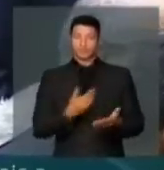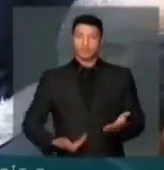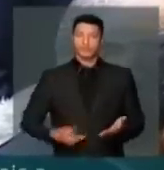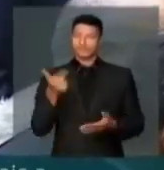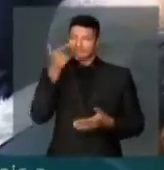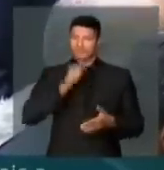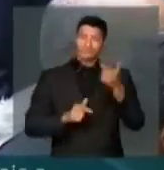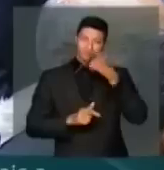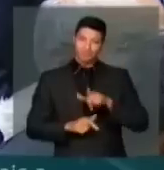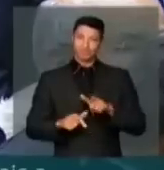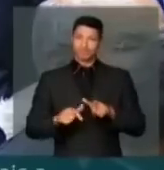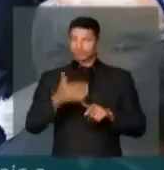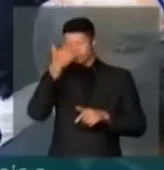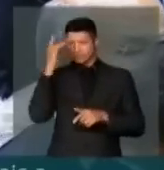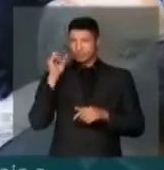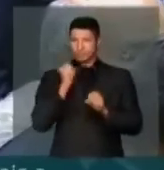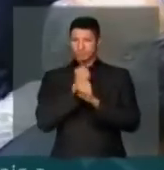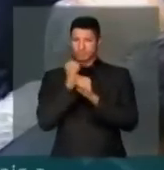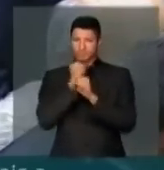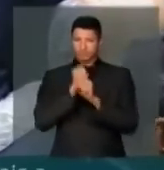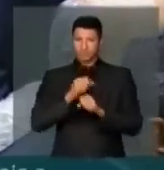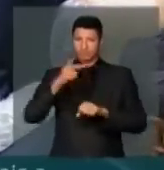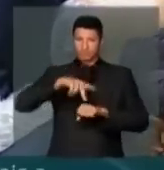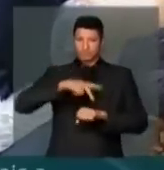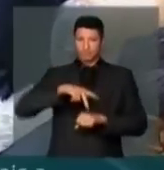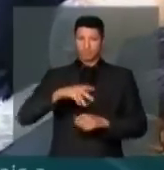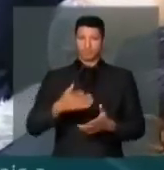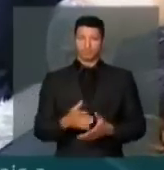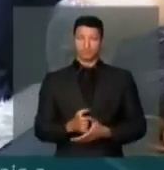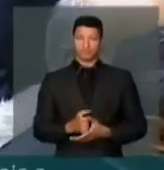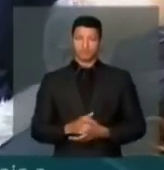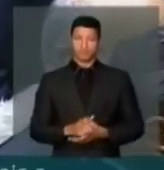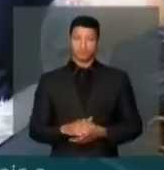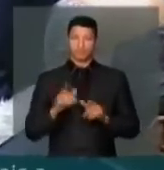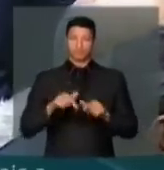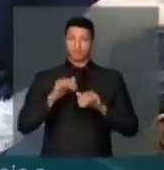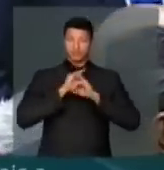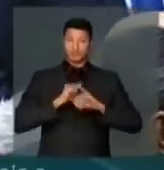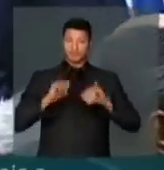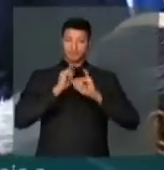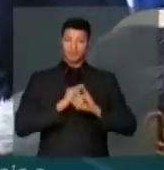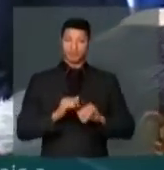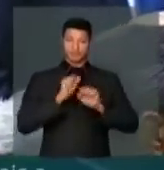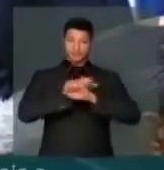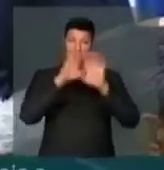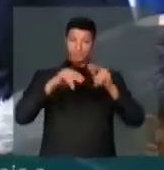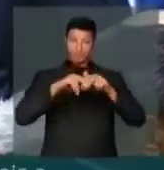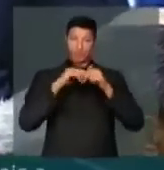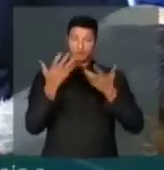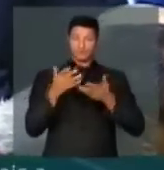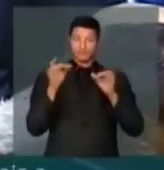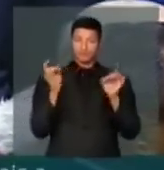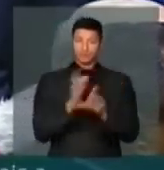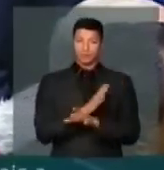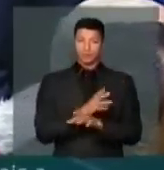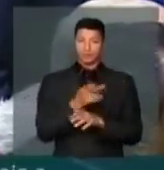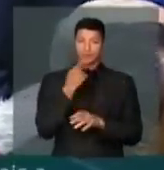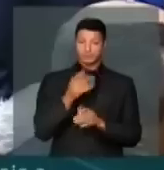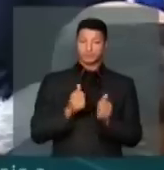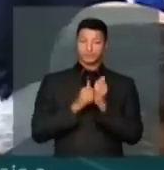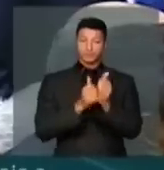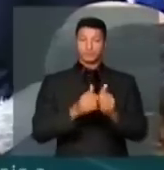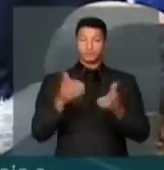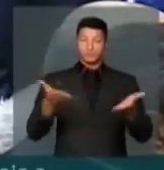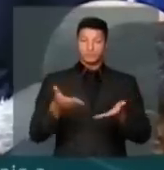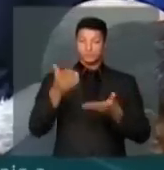governo que não considera aqueles que construíram esse país, senhor presidente. Daí é dizer claramente, por isso eu quero concluir,